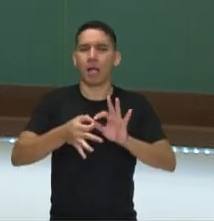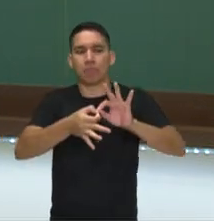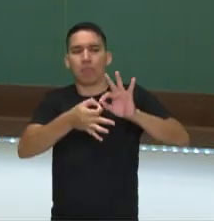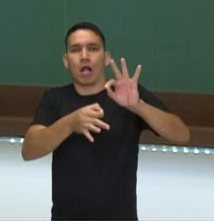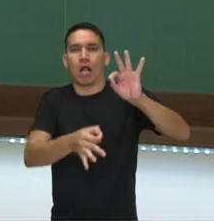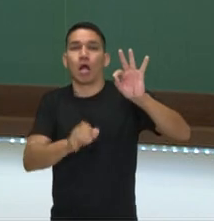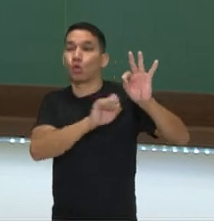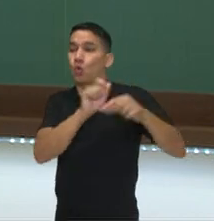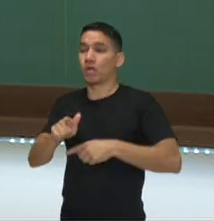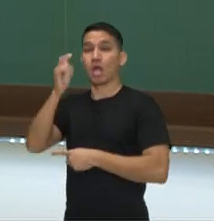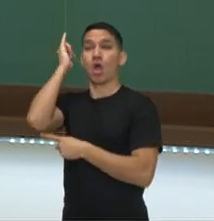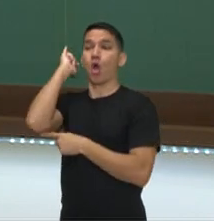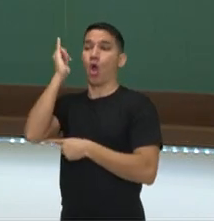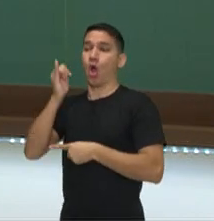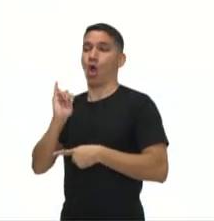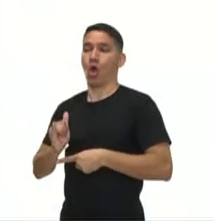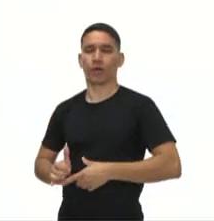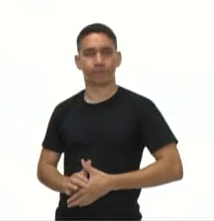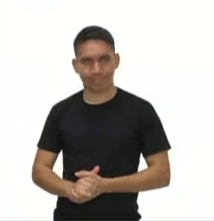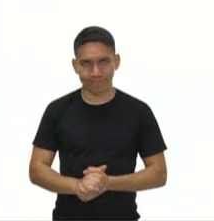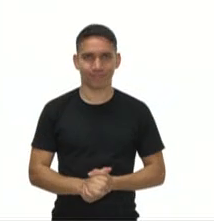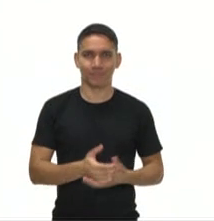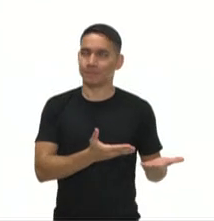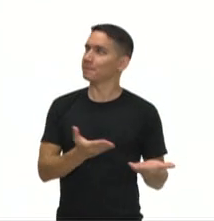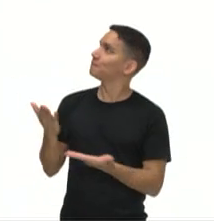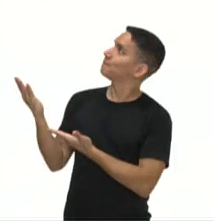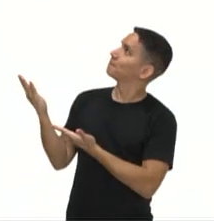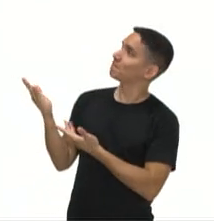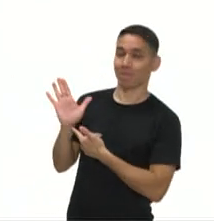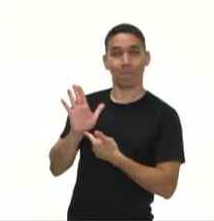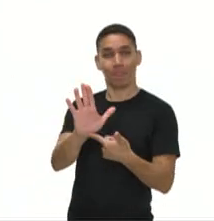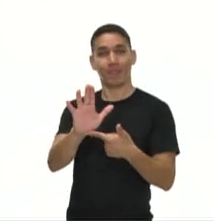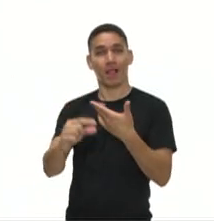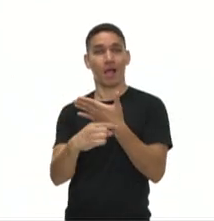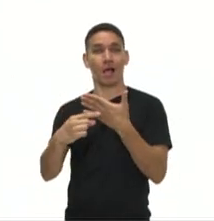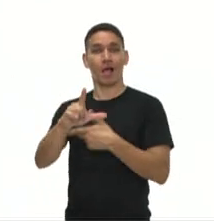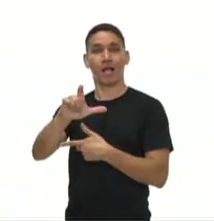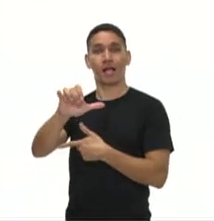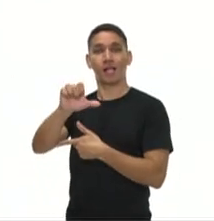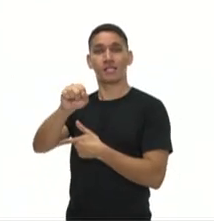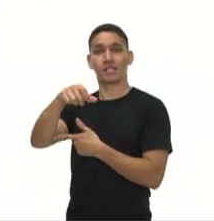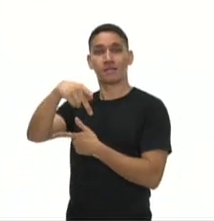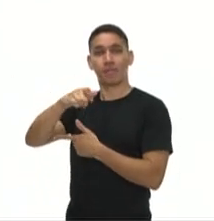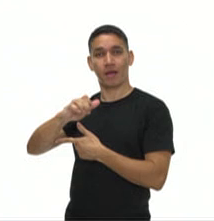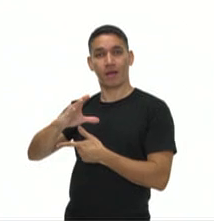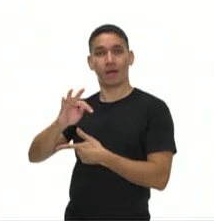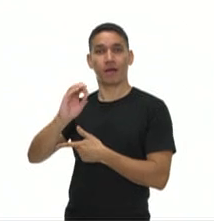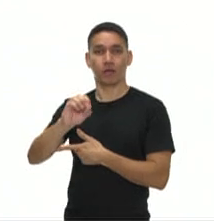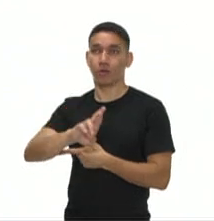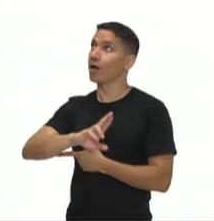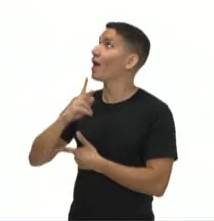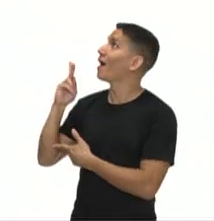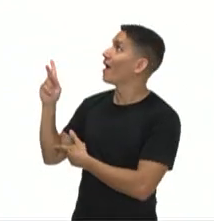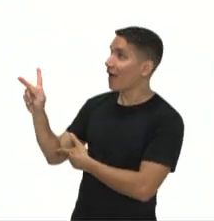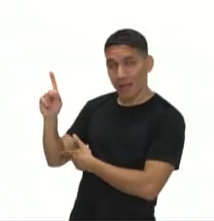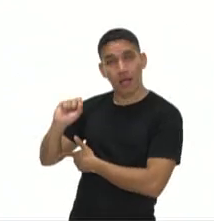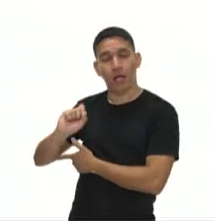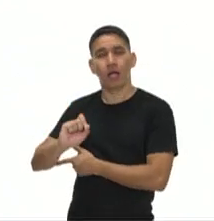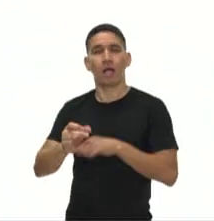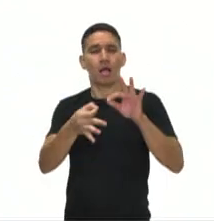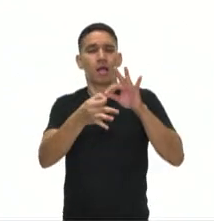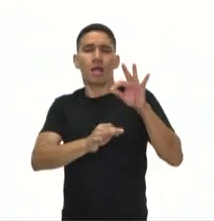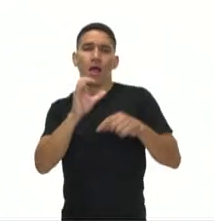romance. Com vocês, Clarice Lispector, né? Então, a narrativa da Clarice é